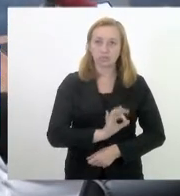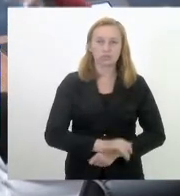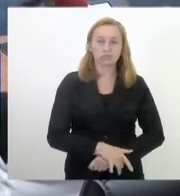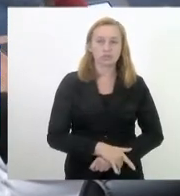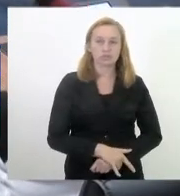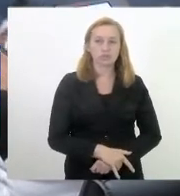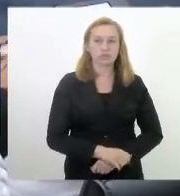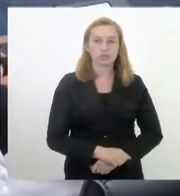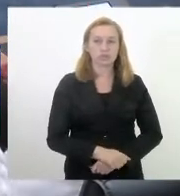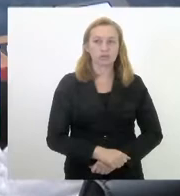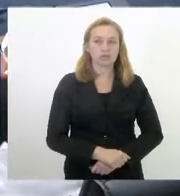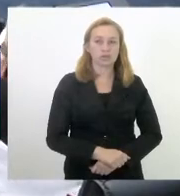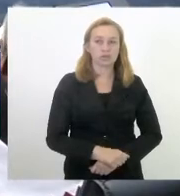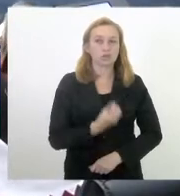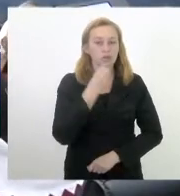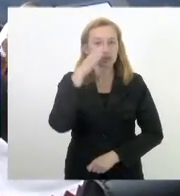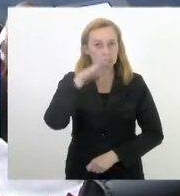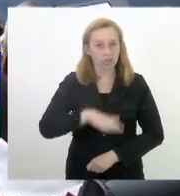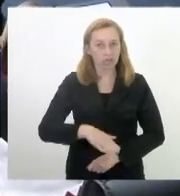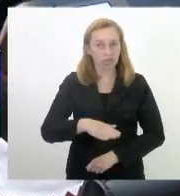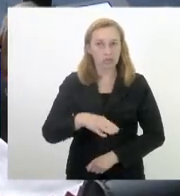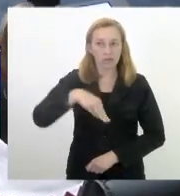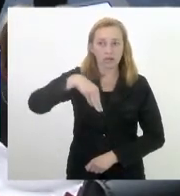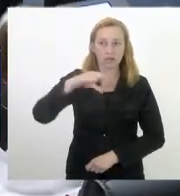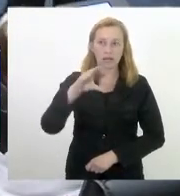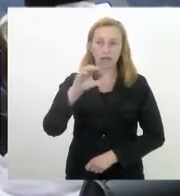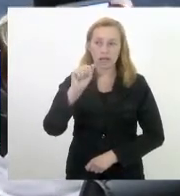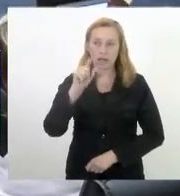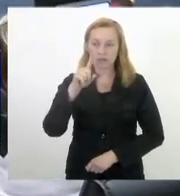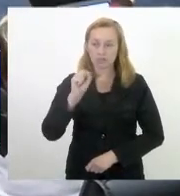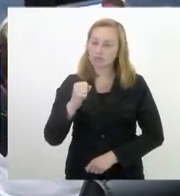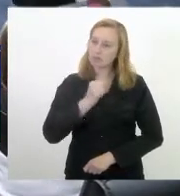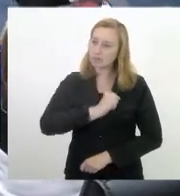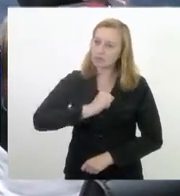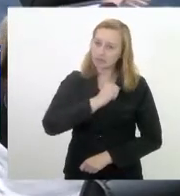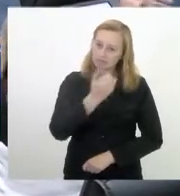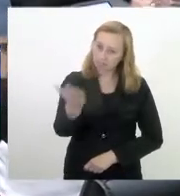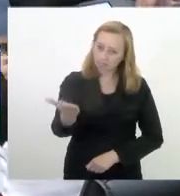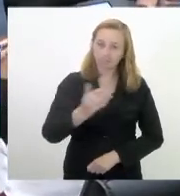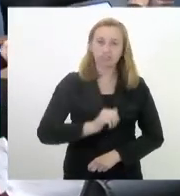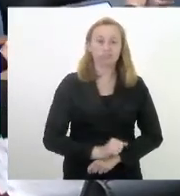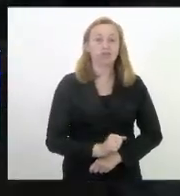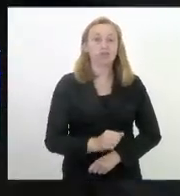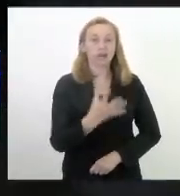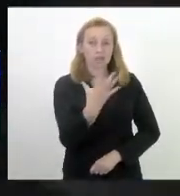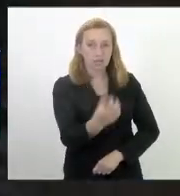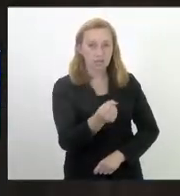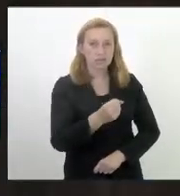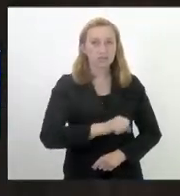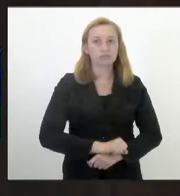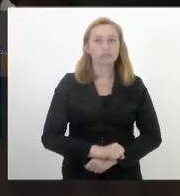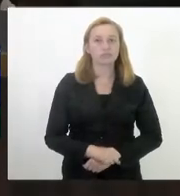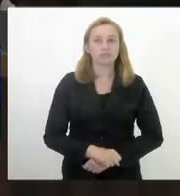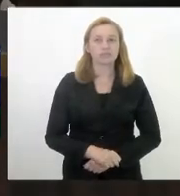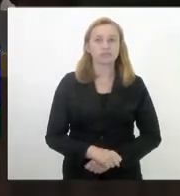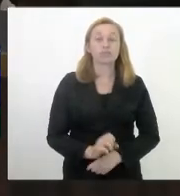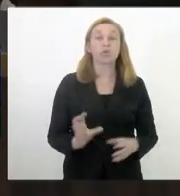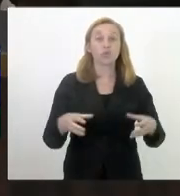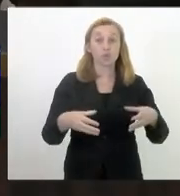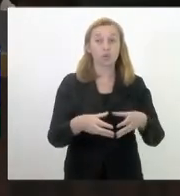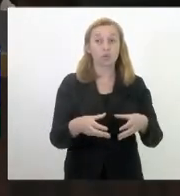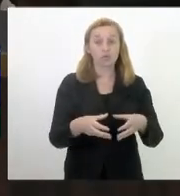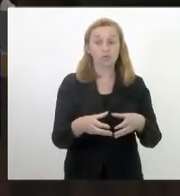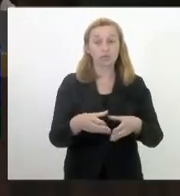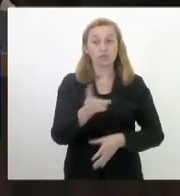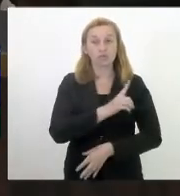Boa tarde, presidente. Boa tarde, Carlos Augusto. Saudades de Vossa Excelência. Parecer favorável. Pela Comissão de